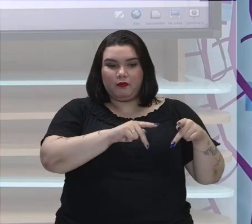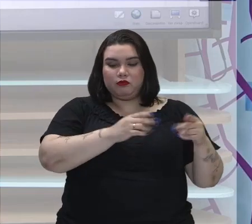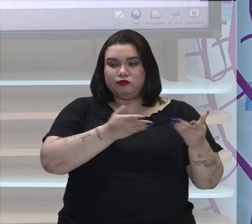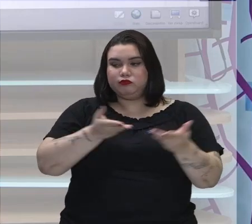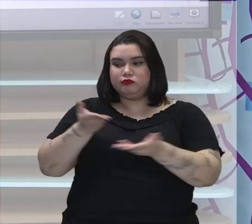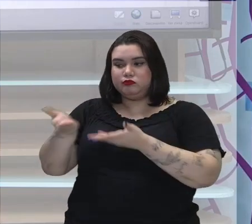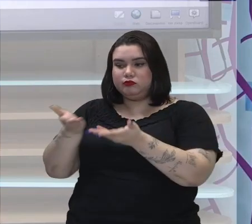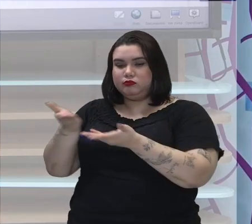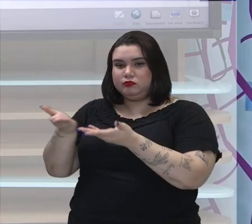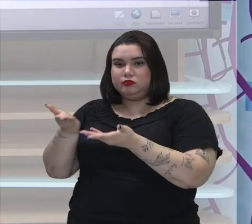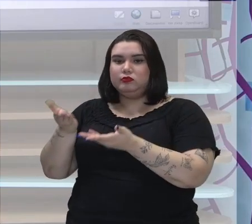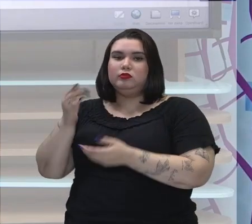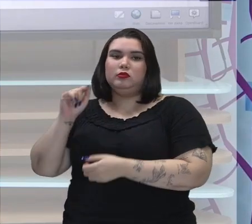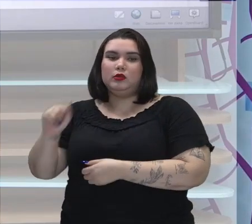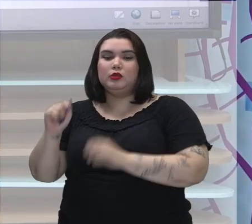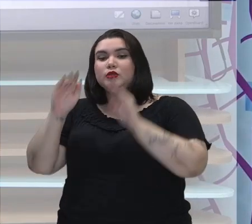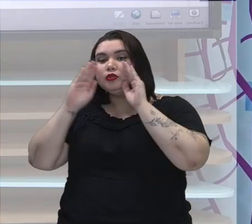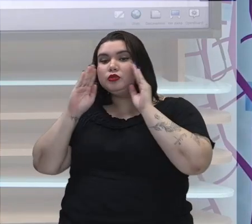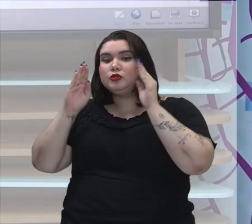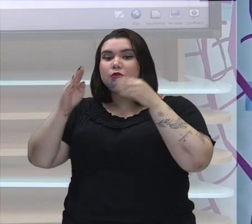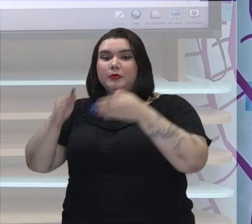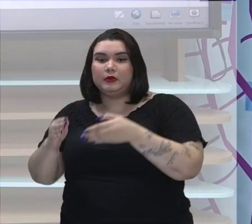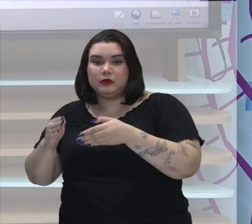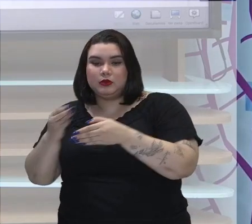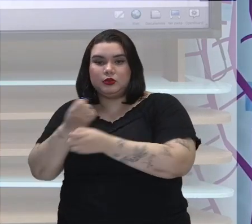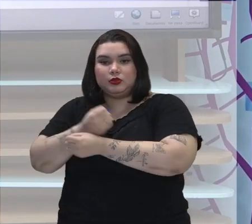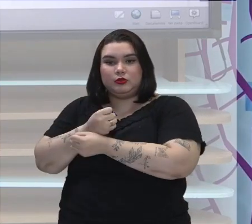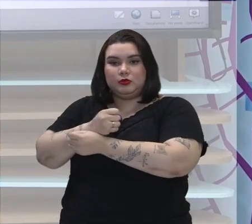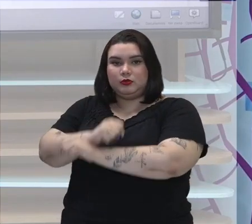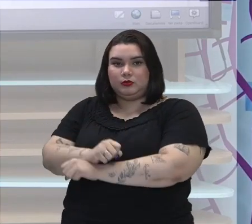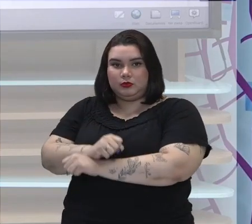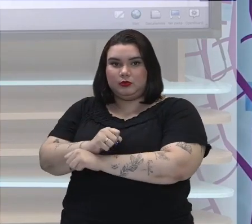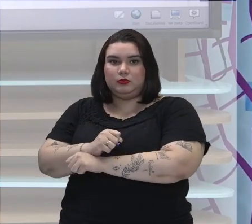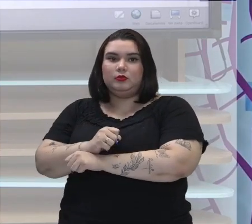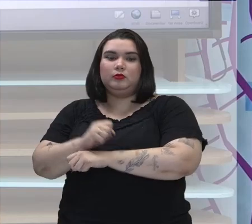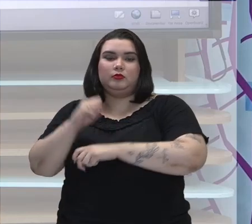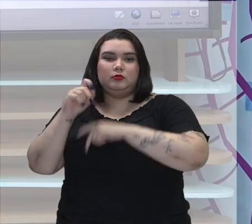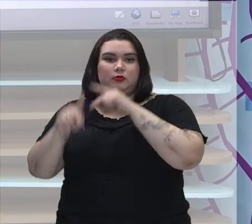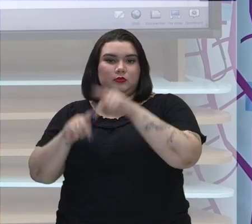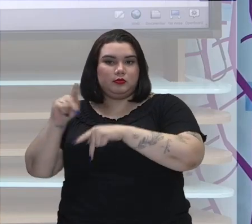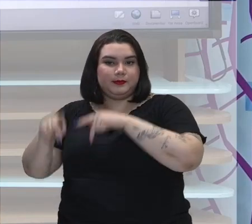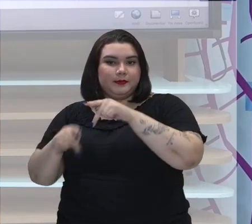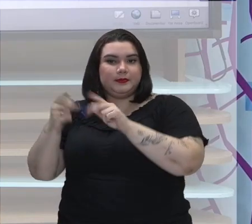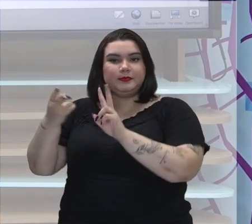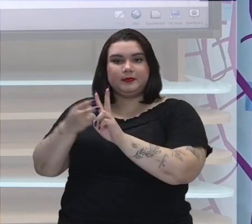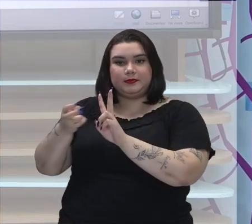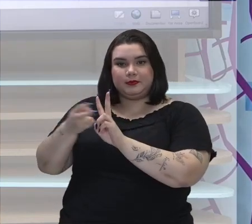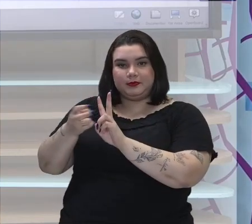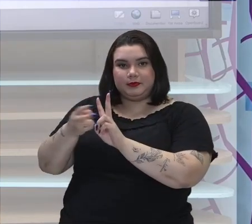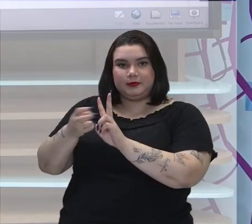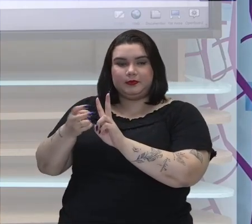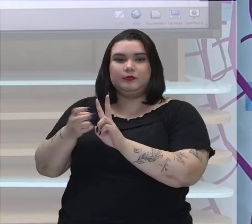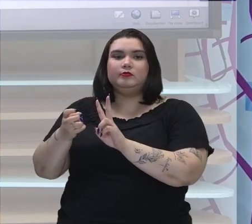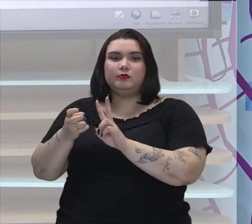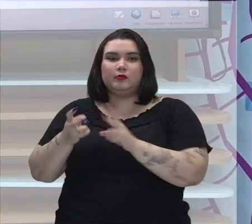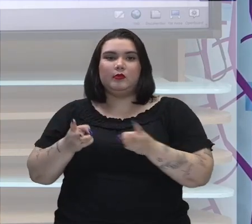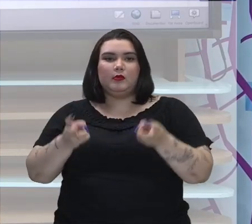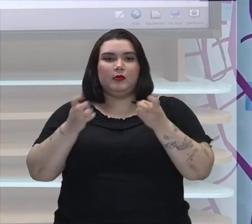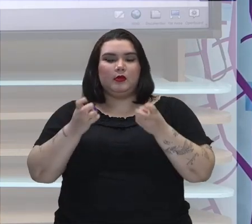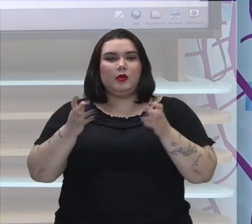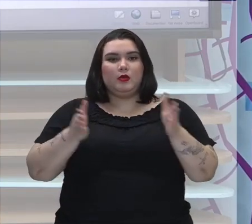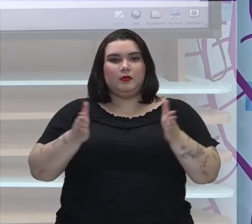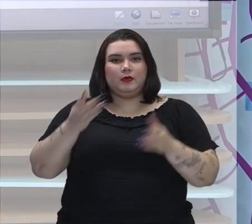com a situação específica da escravização dos povos originários diante